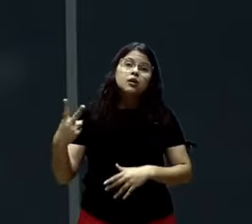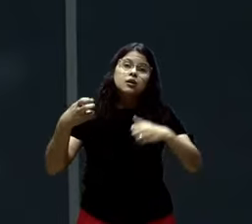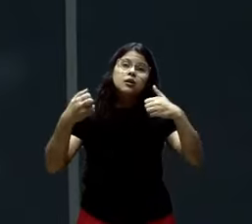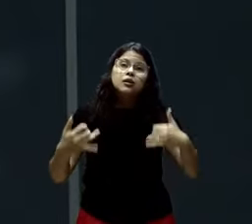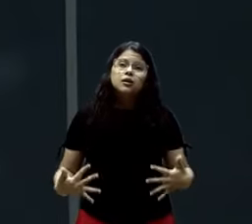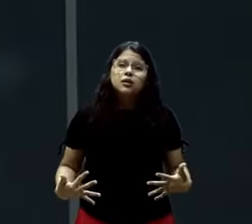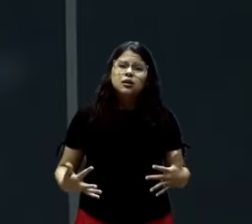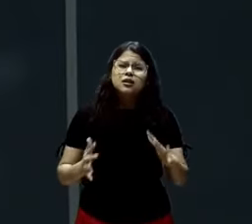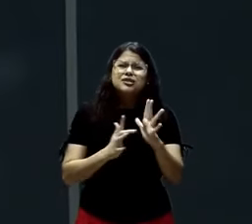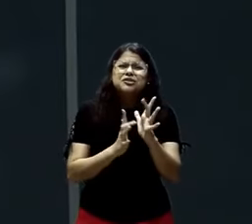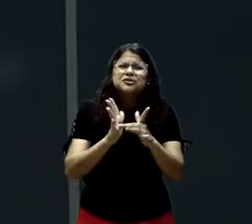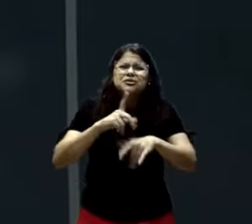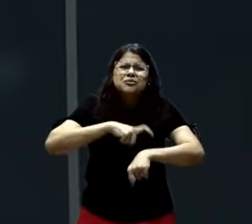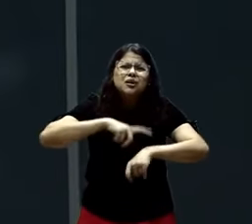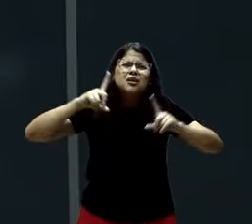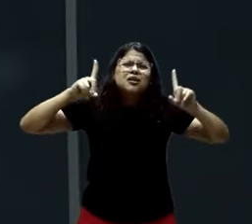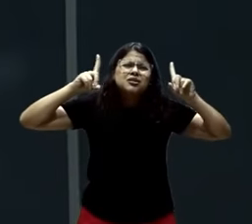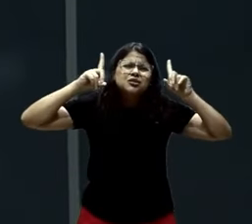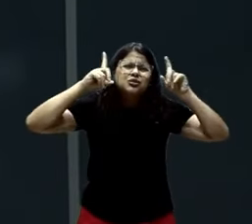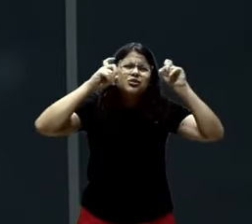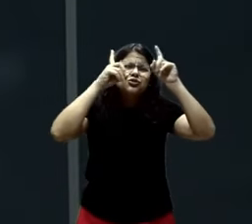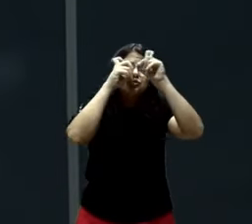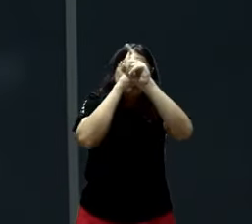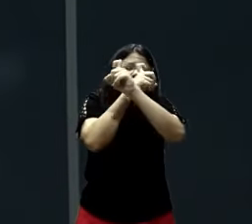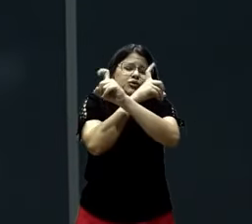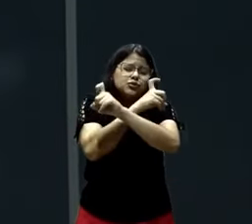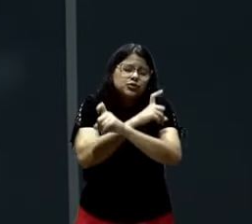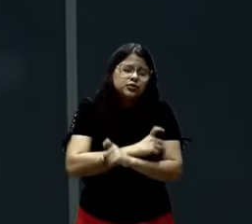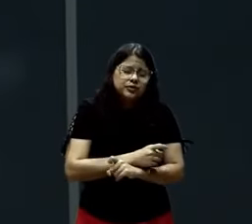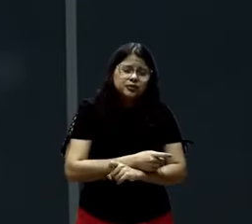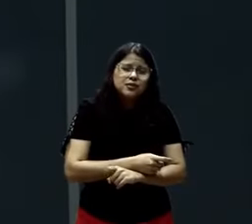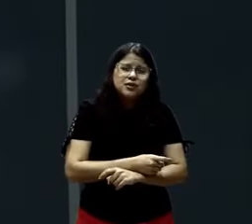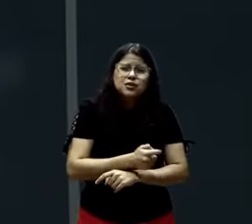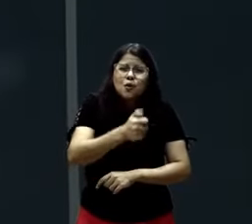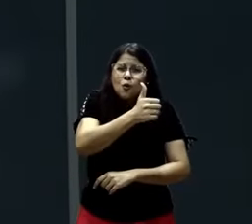estava numa hora horrível, e olha o que ele diz: Pai,